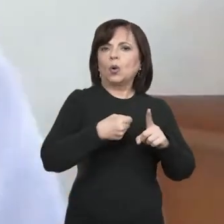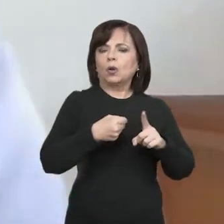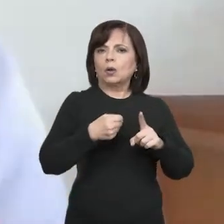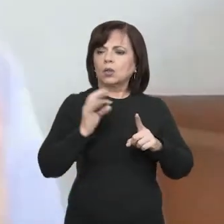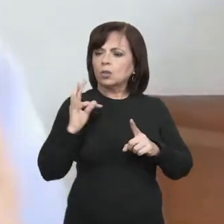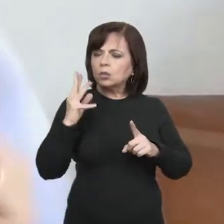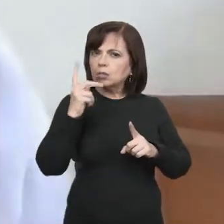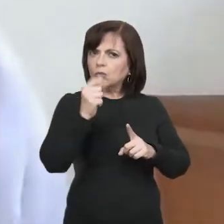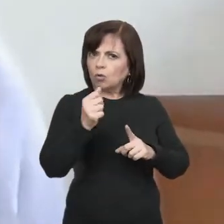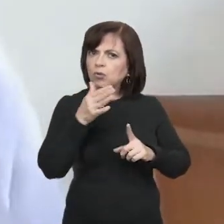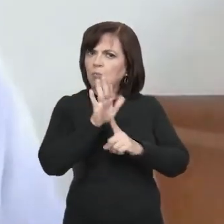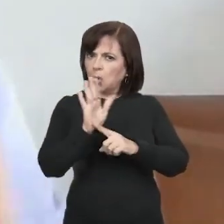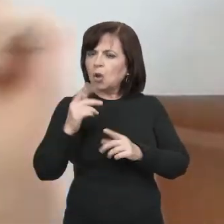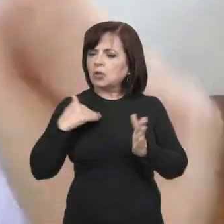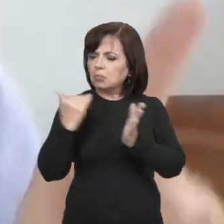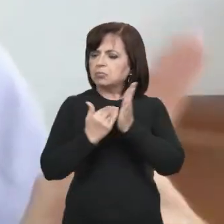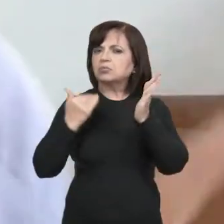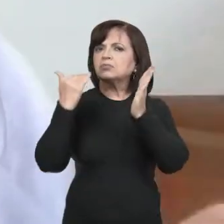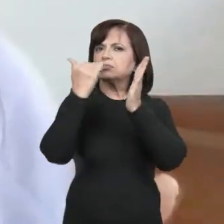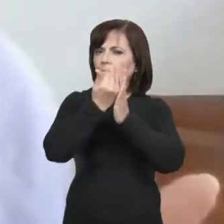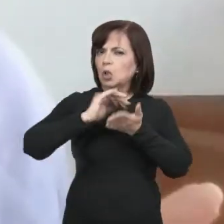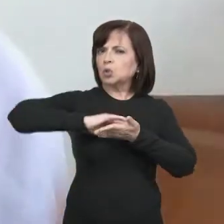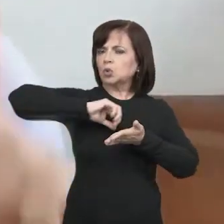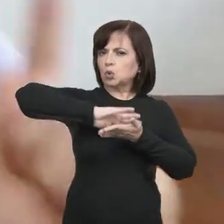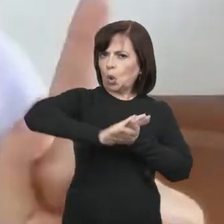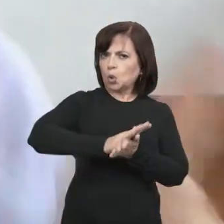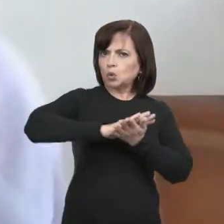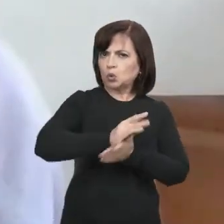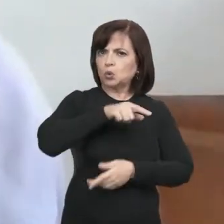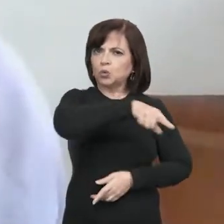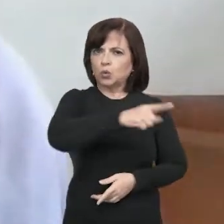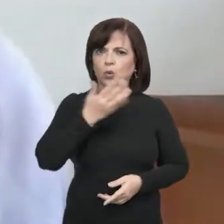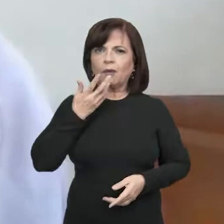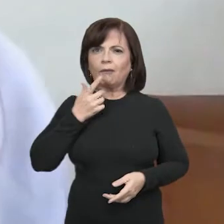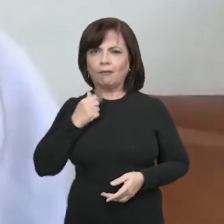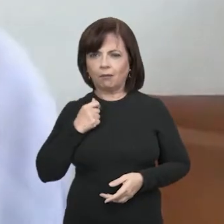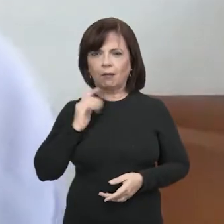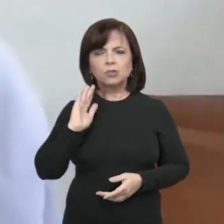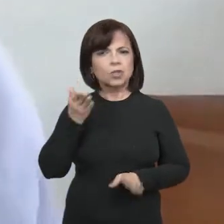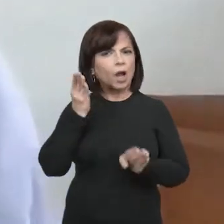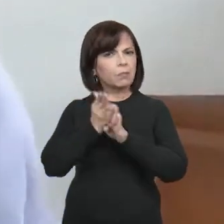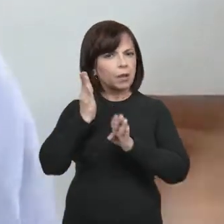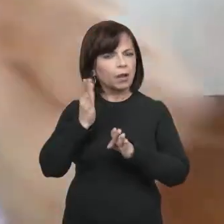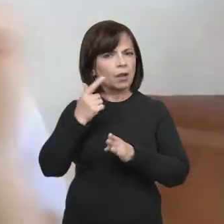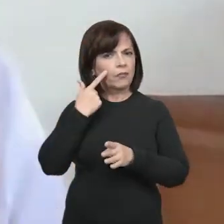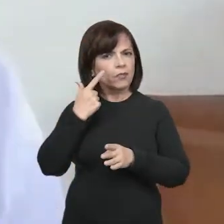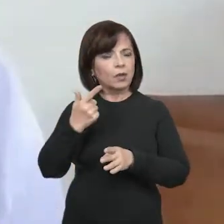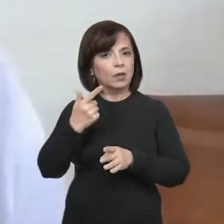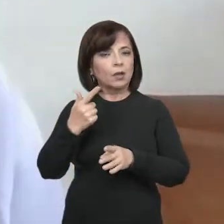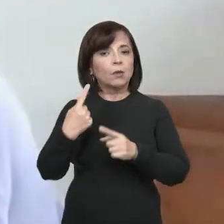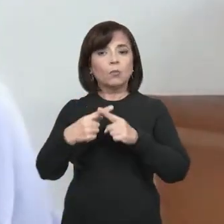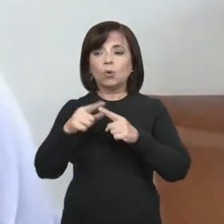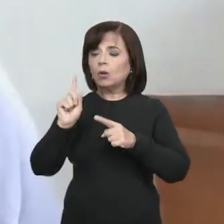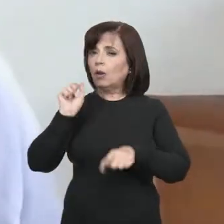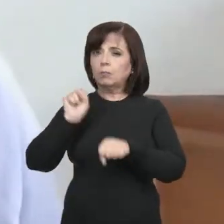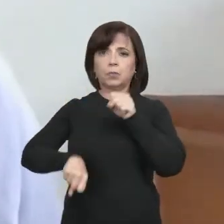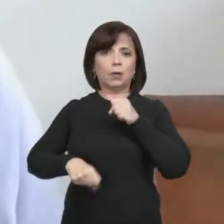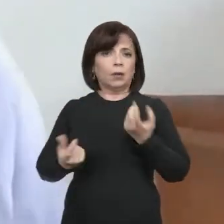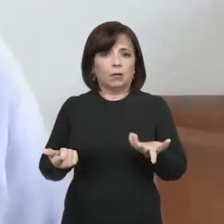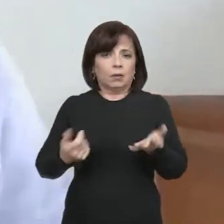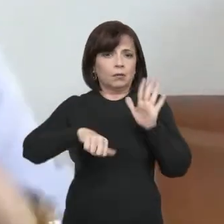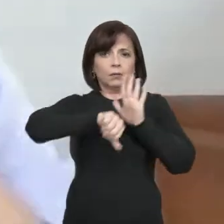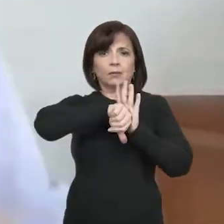narrativa já me sugeria de antemão, além do crime de tortura que teria sido capturado pela autoridade policial, a prática de um